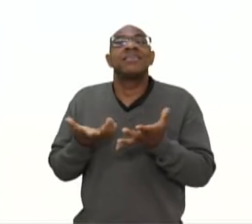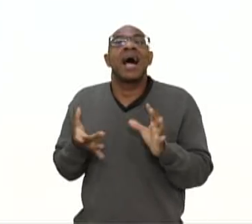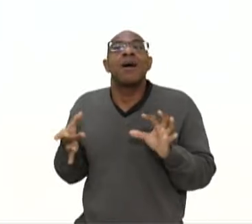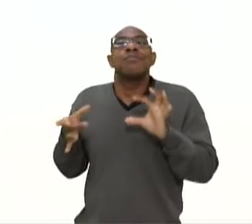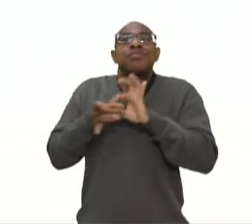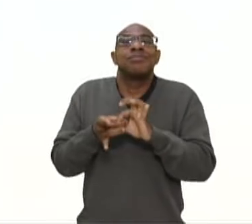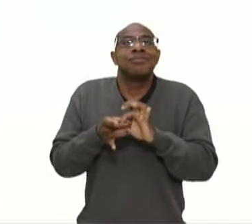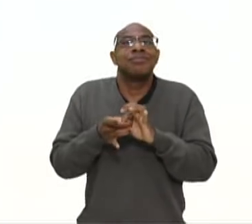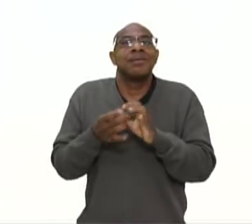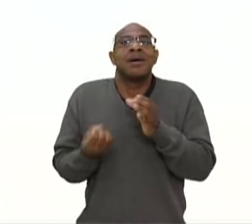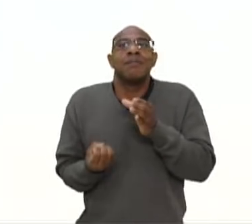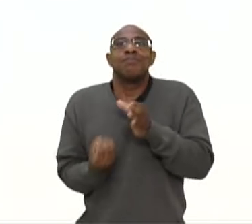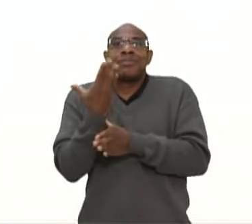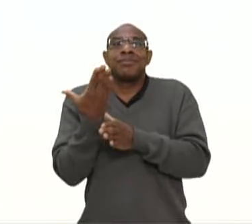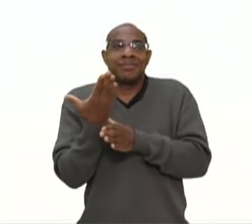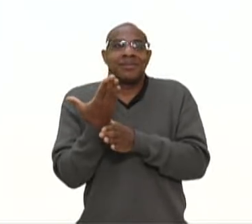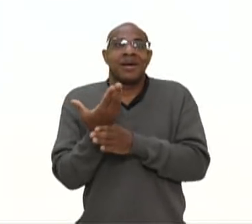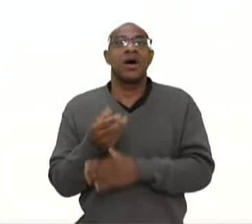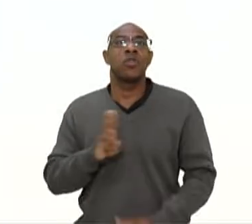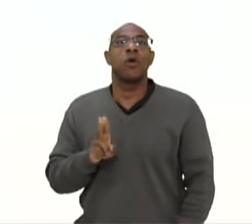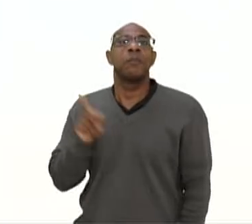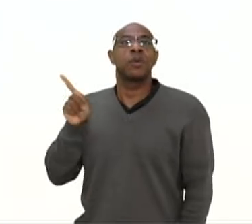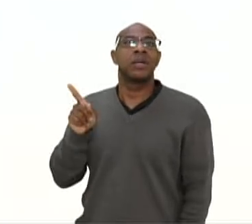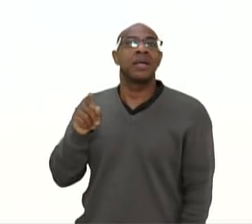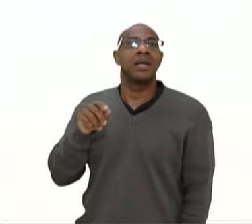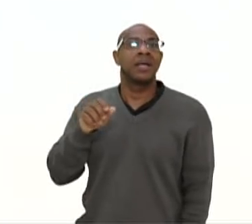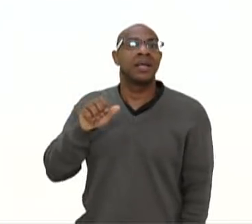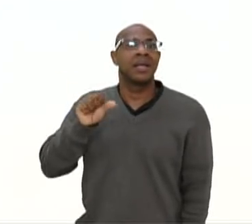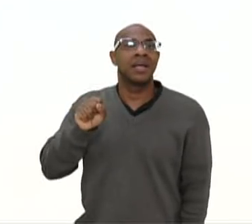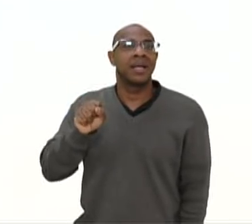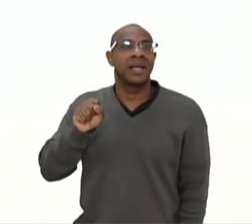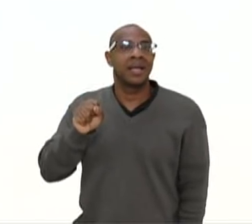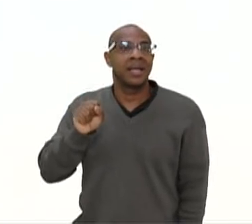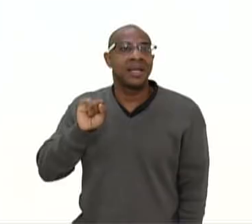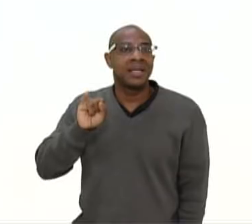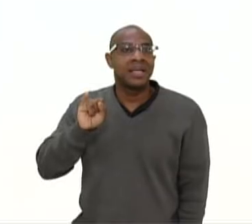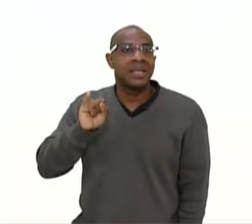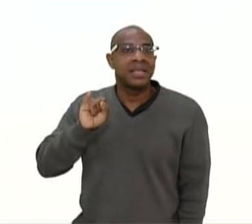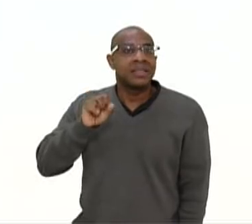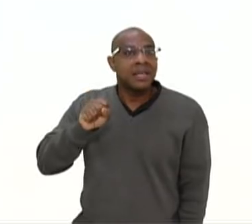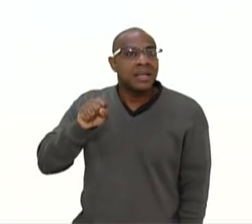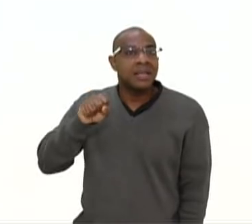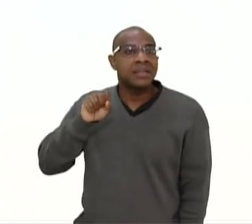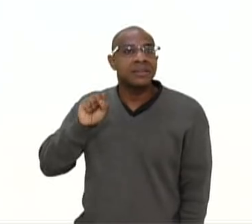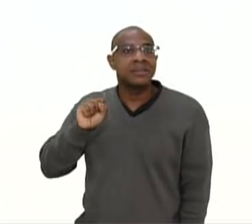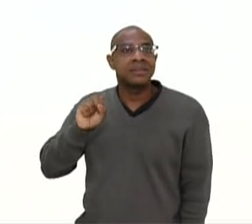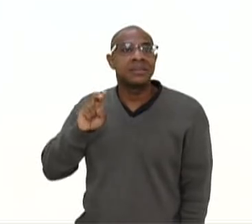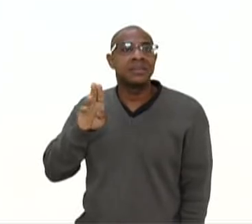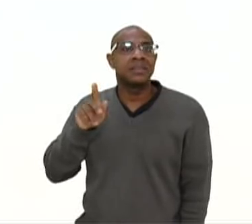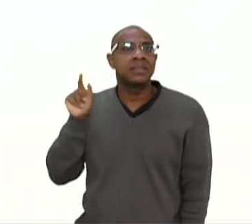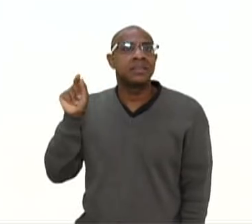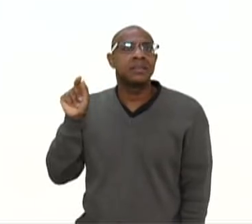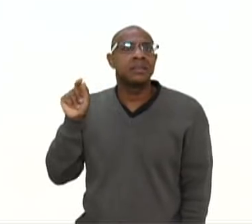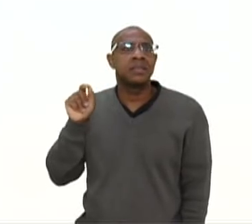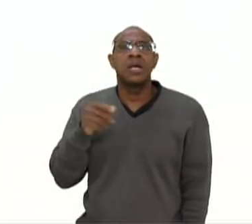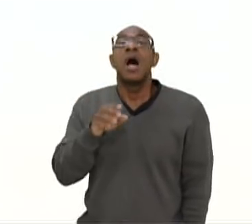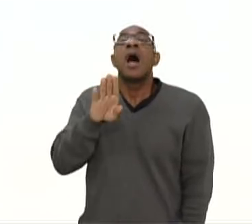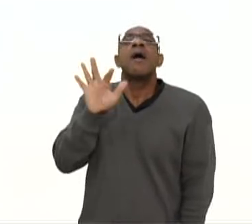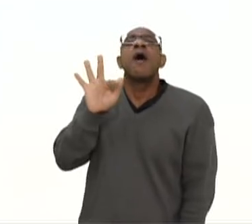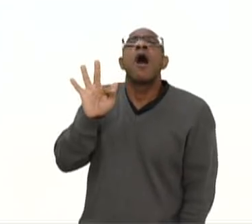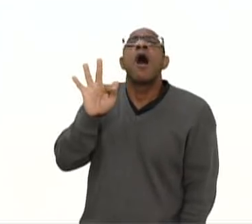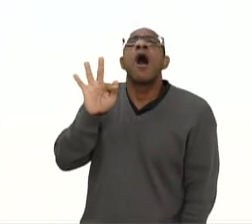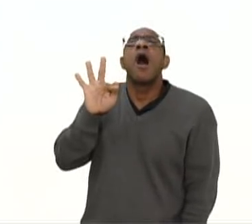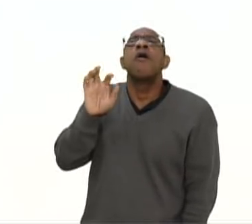limites. O nome vem do inglês no mais mobile mais fobia, ou seja, fobia